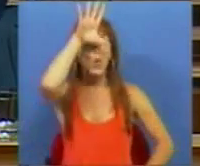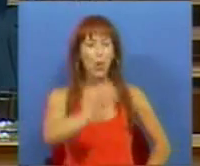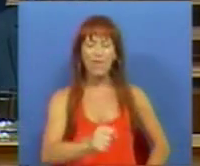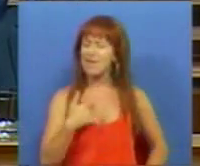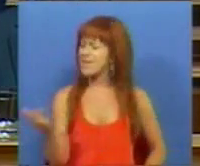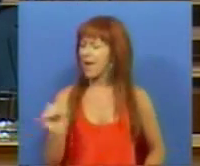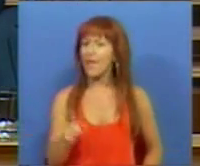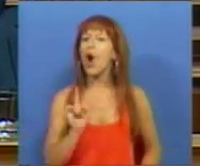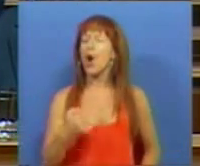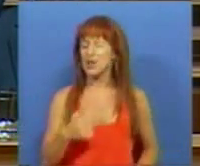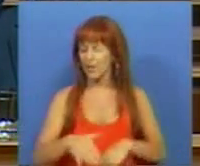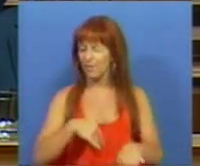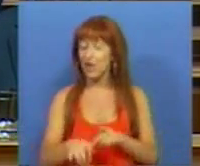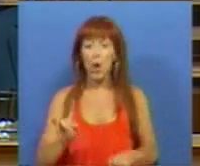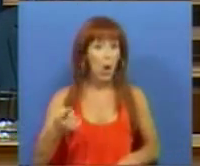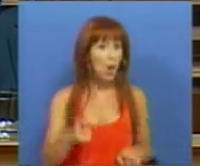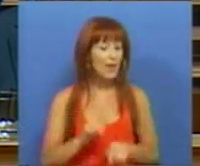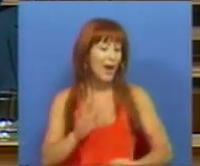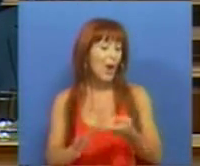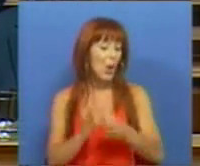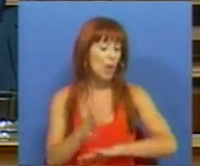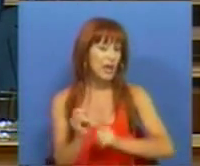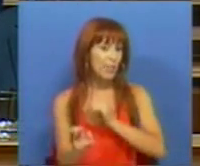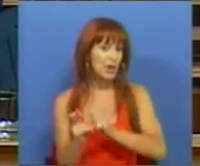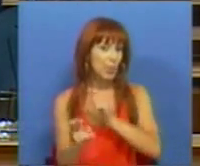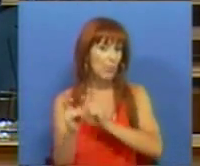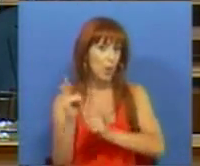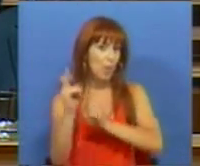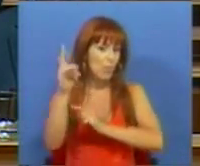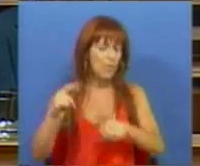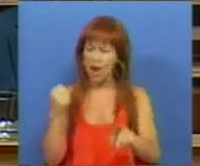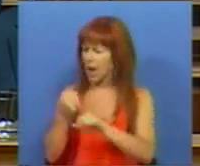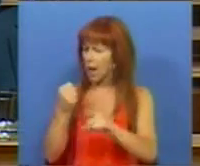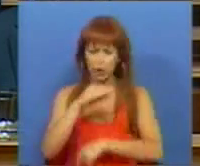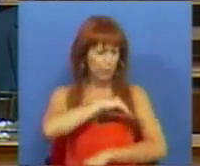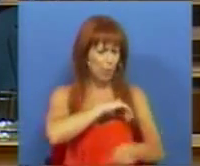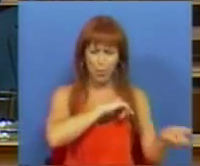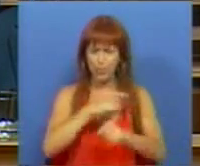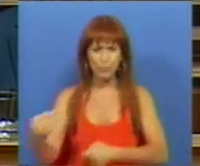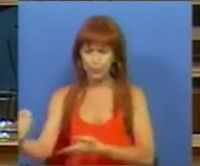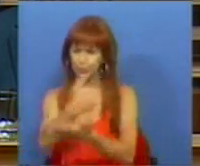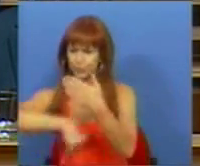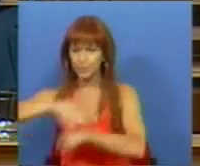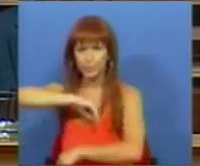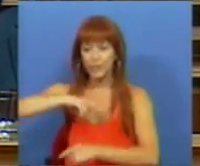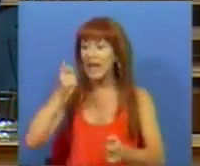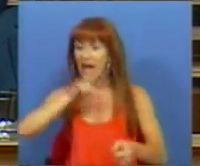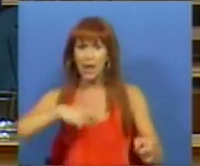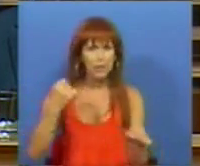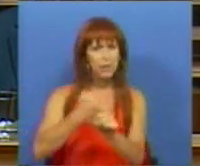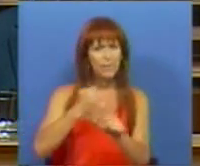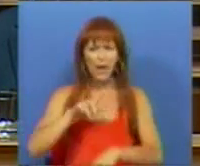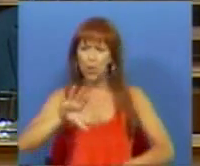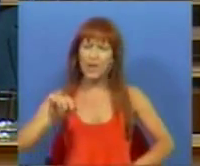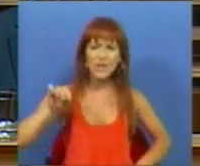governo nada mais fará senão continuar o aumento de impostos e atacar os salários e os rendimentos de quem trabalha